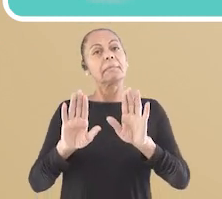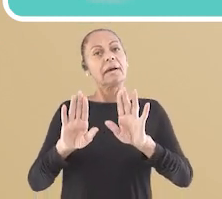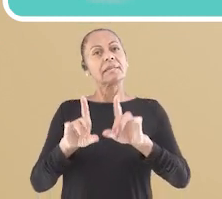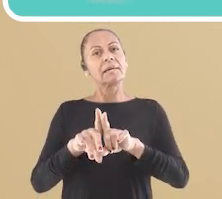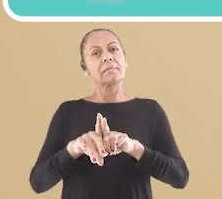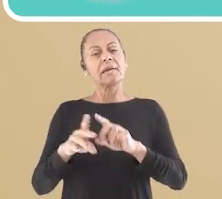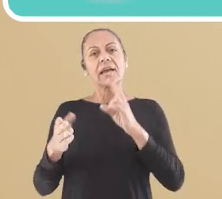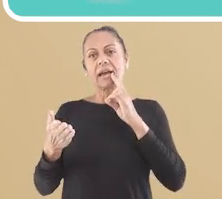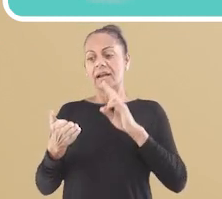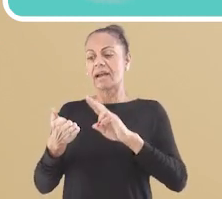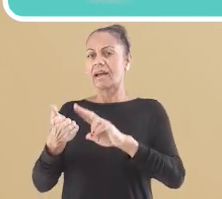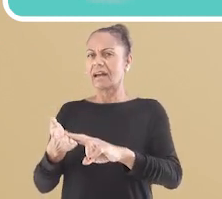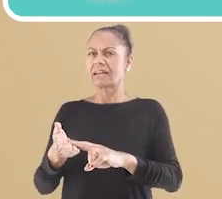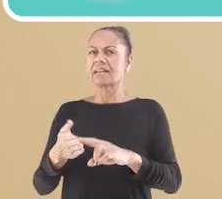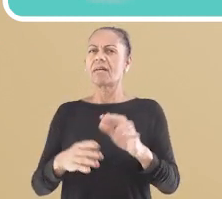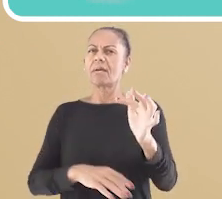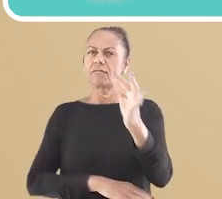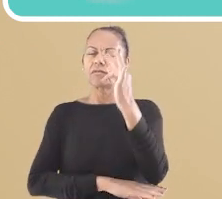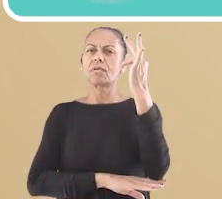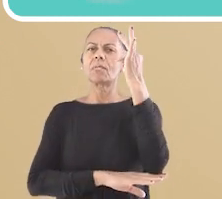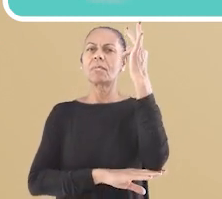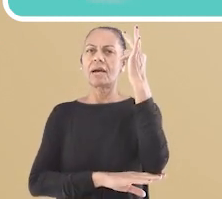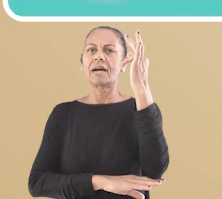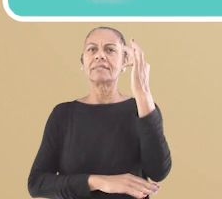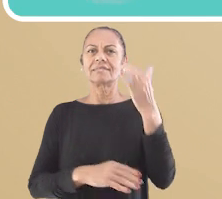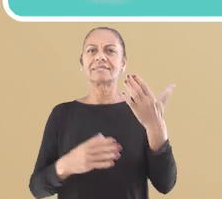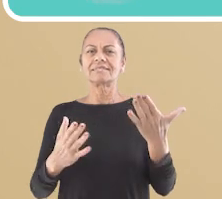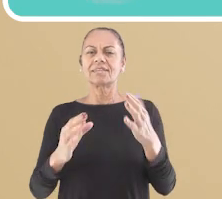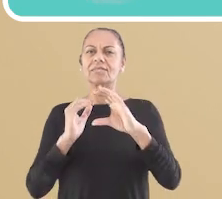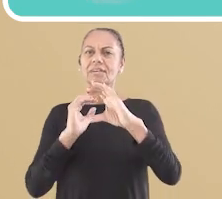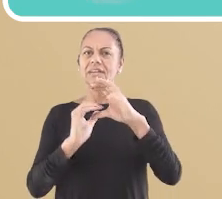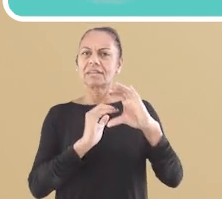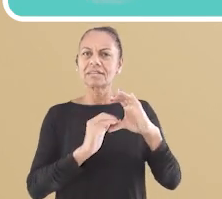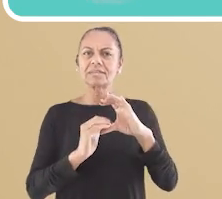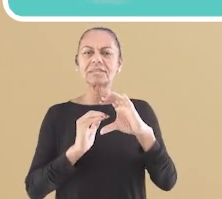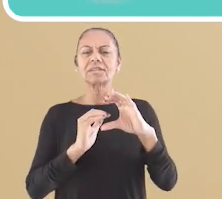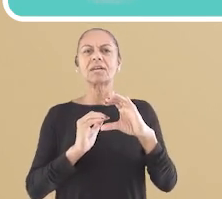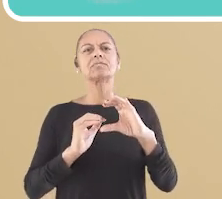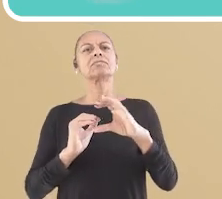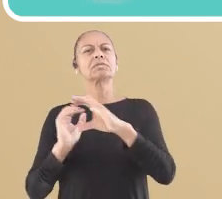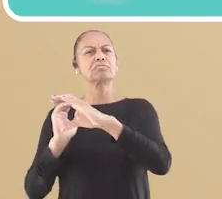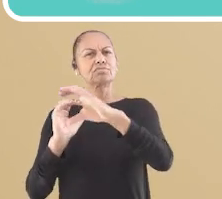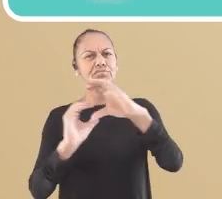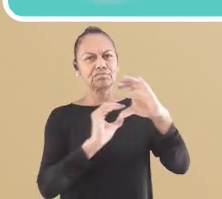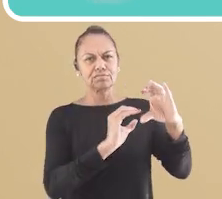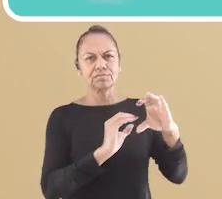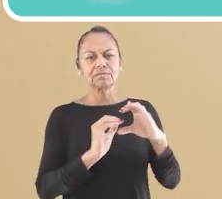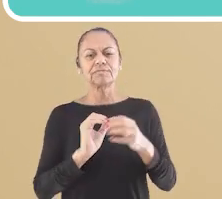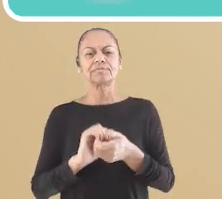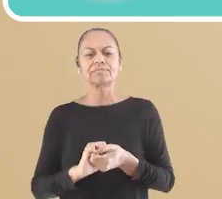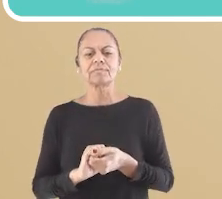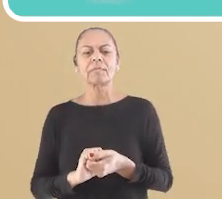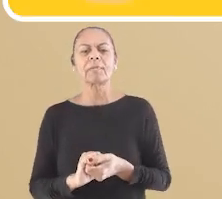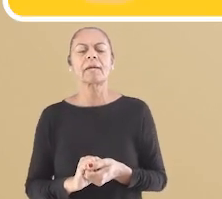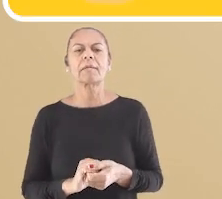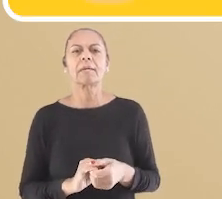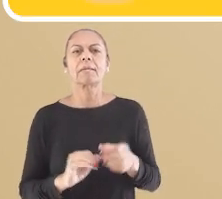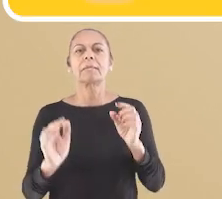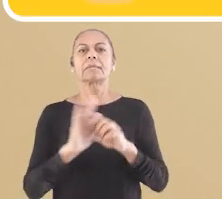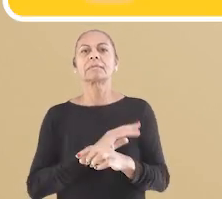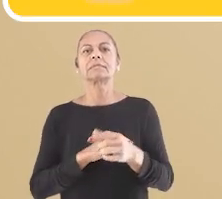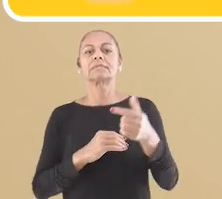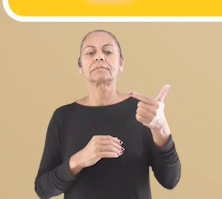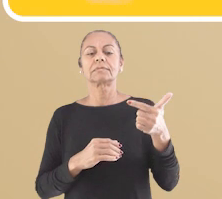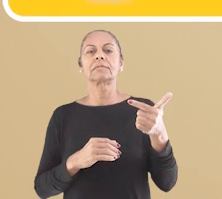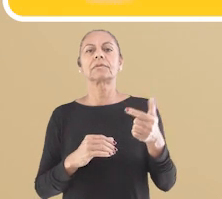carta é, geralmente, mais informal e íntima do que uma carta direcionada a um veículo de comunicação de grande circulação. Questão